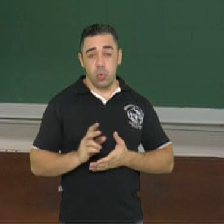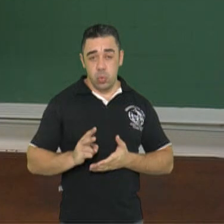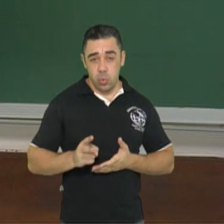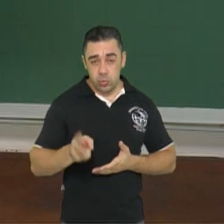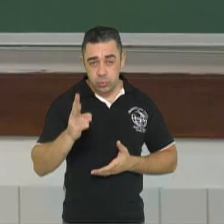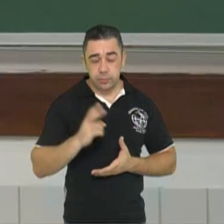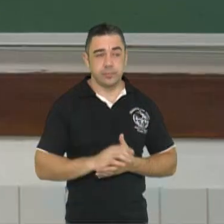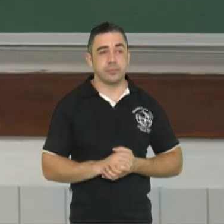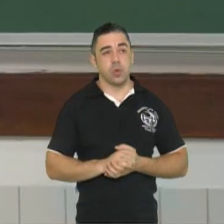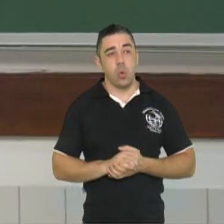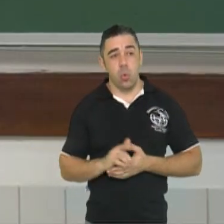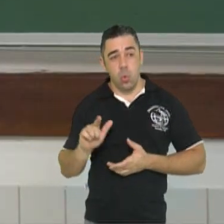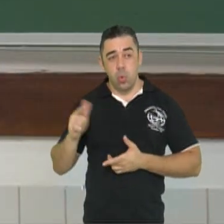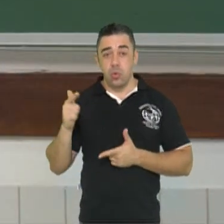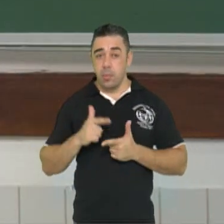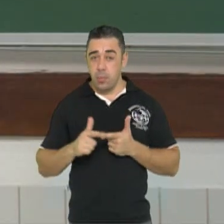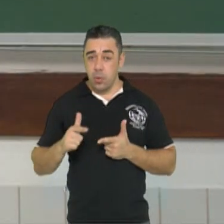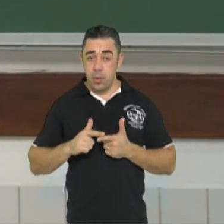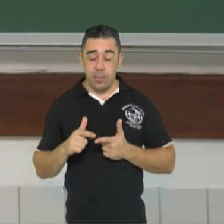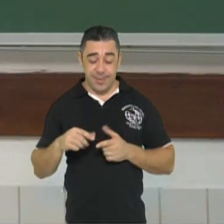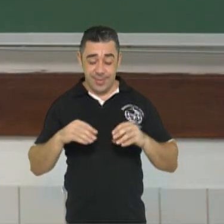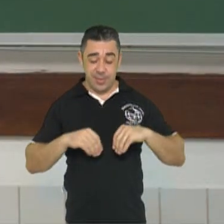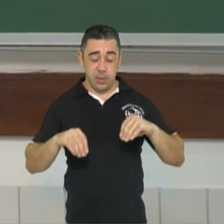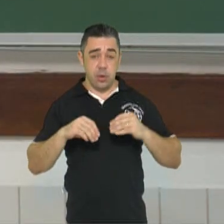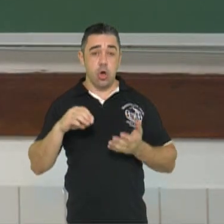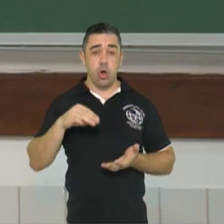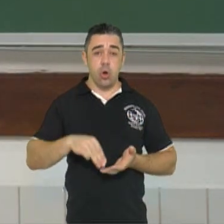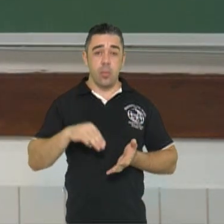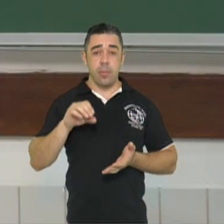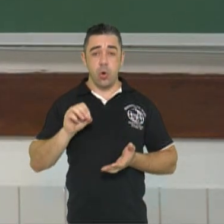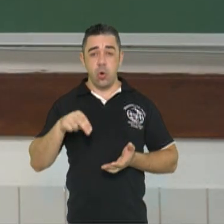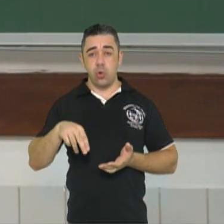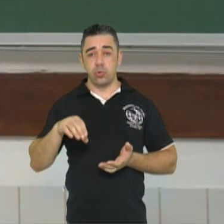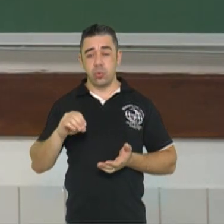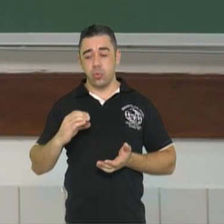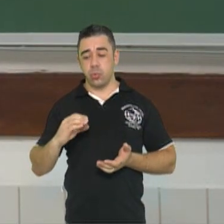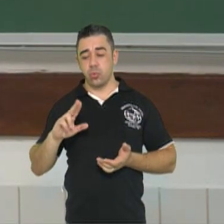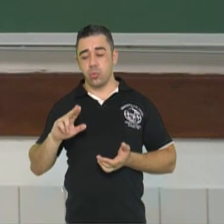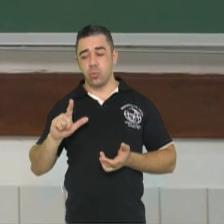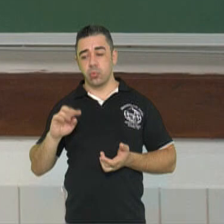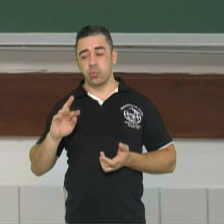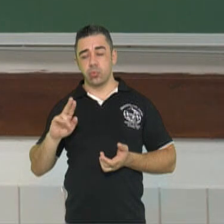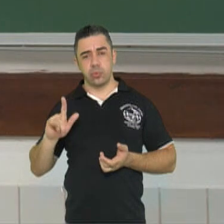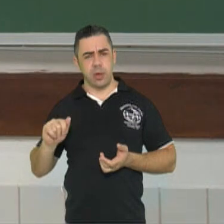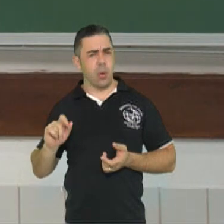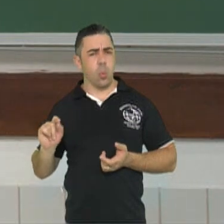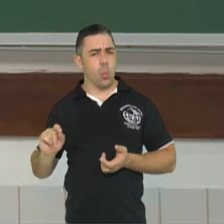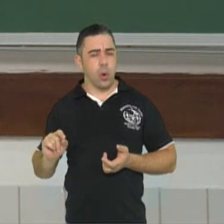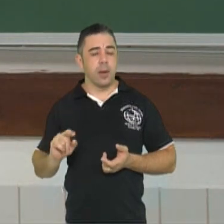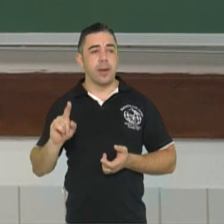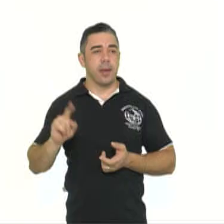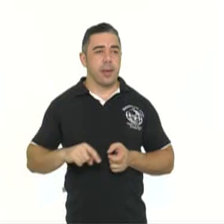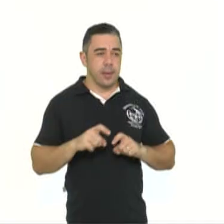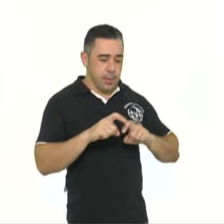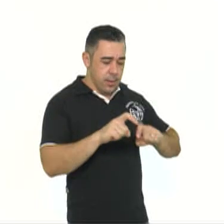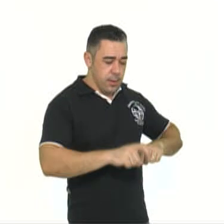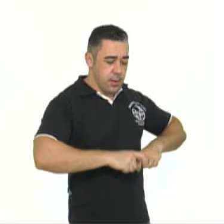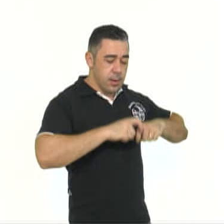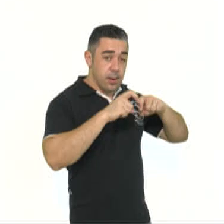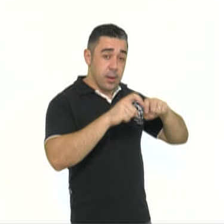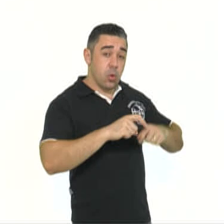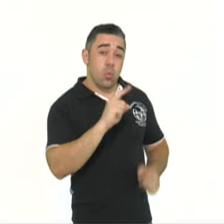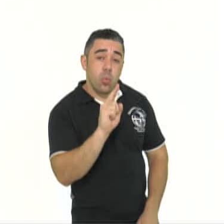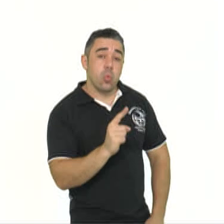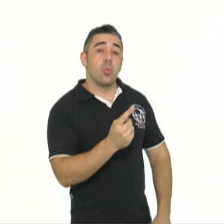Continuando aqui, mais um problema relacionado ao solo, as monoculturas. O que é uma monocultura? Tá dizendo aqui, ó, que é o cultivo de uma